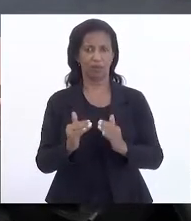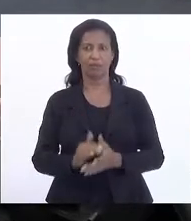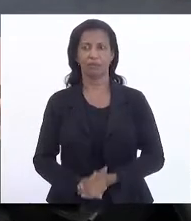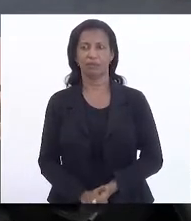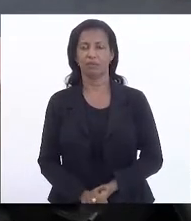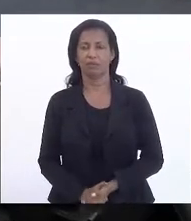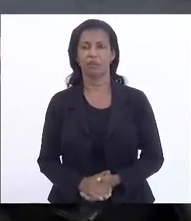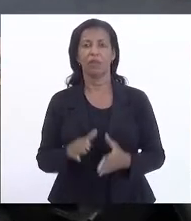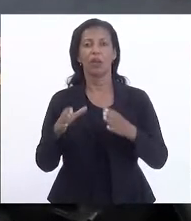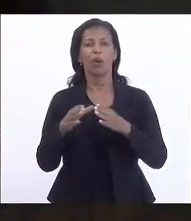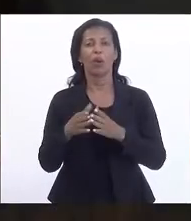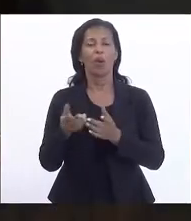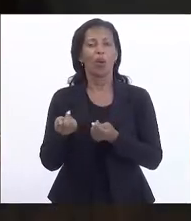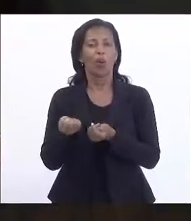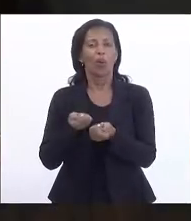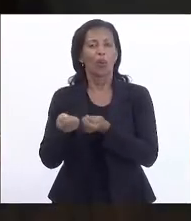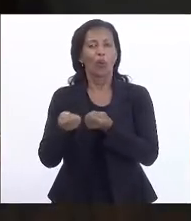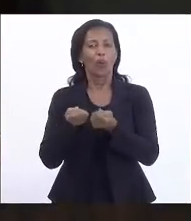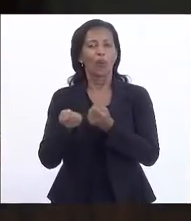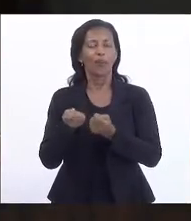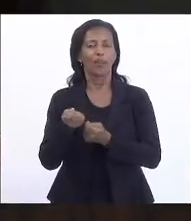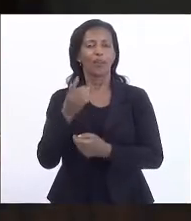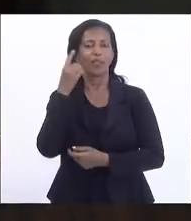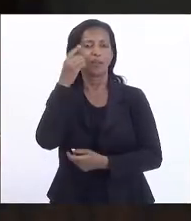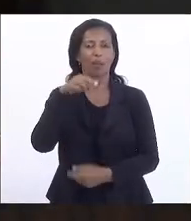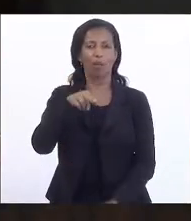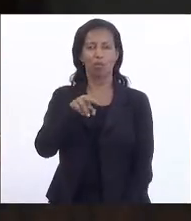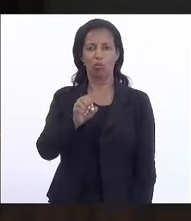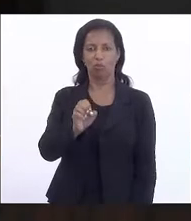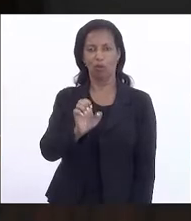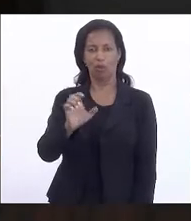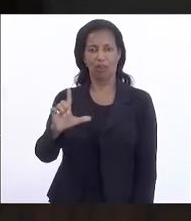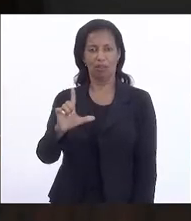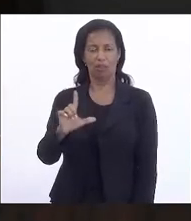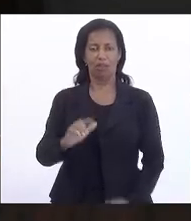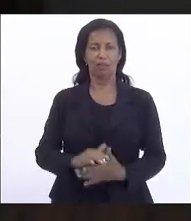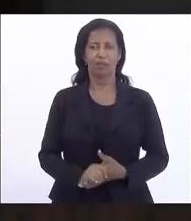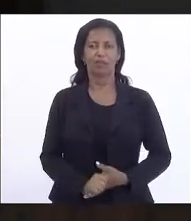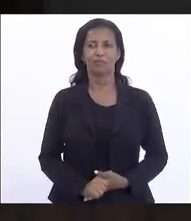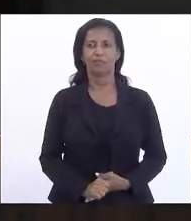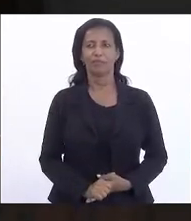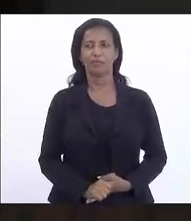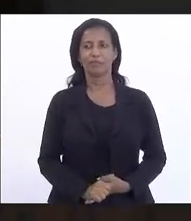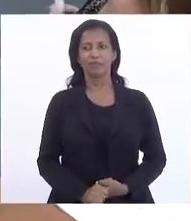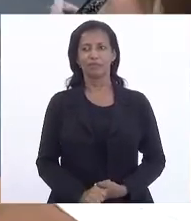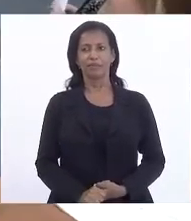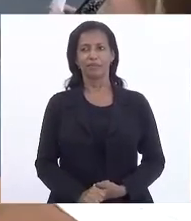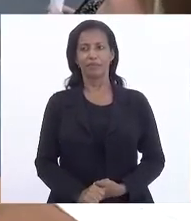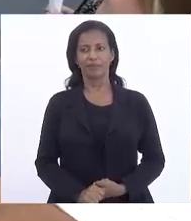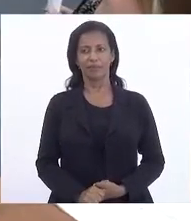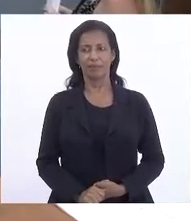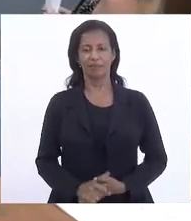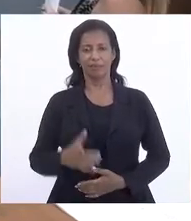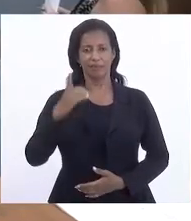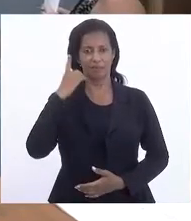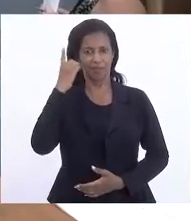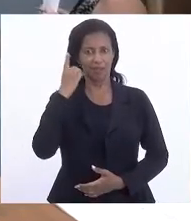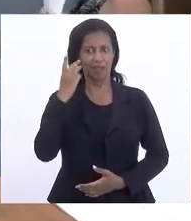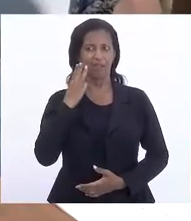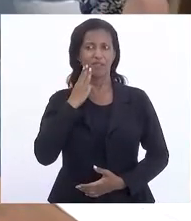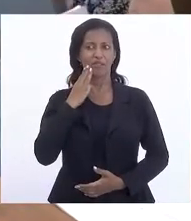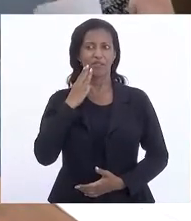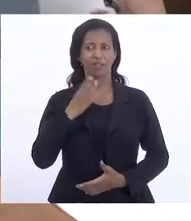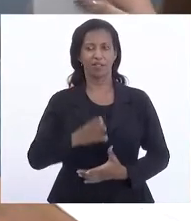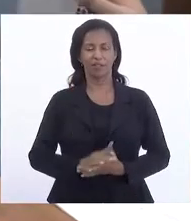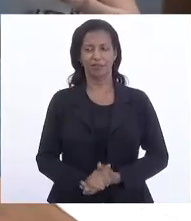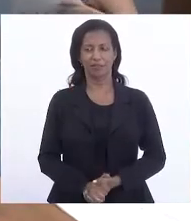A Comissão de Economia, deputado Noel de Carvalho. Deputado Noel de Carvalho. Deputado Valdeque Carneiro.